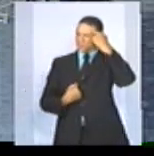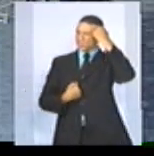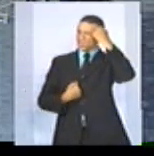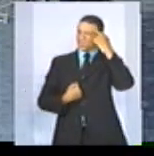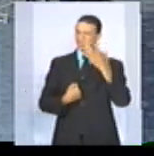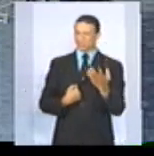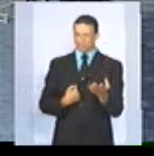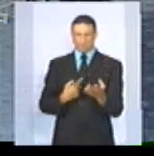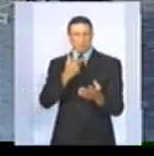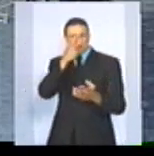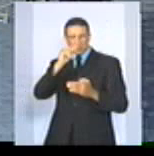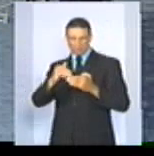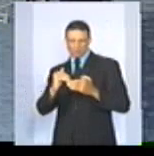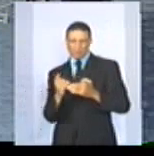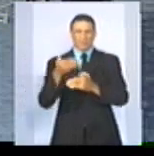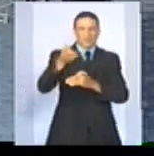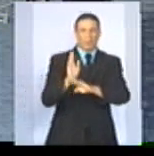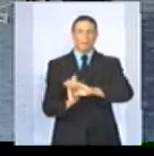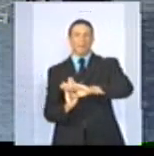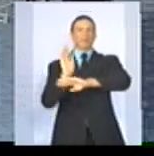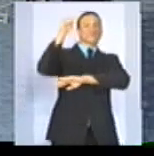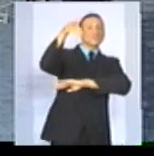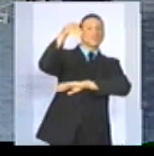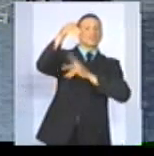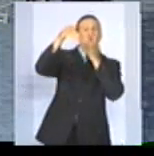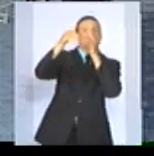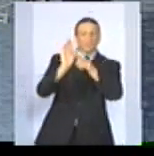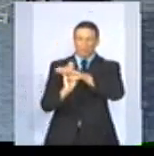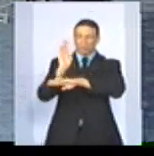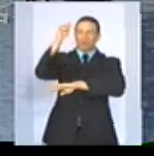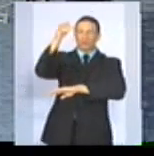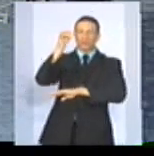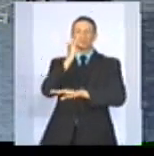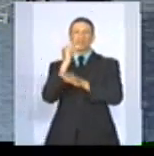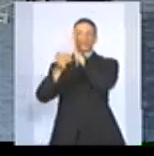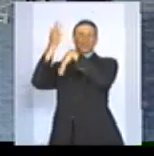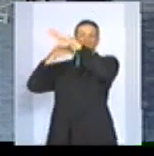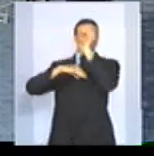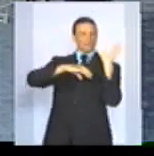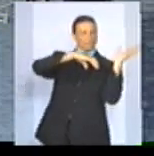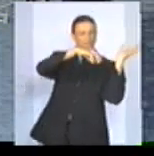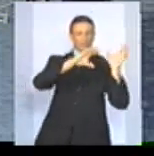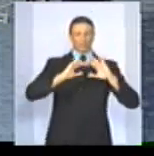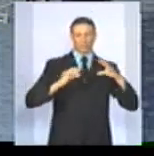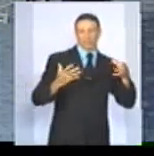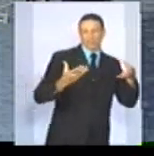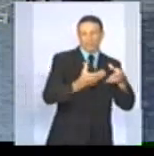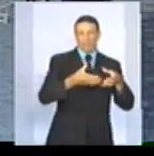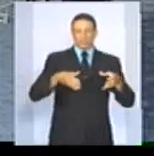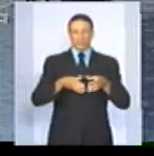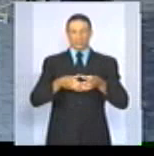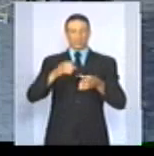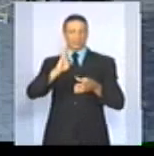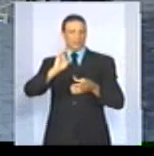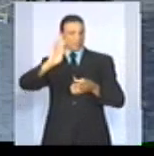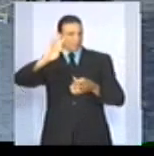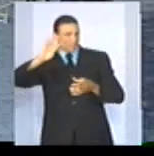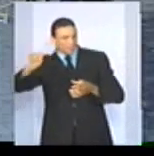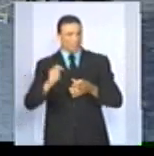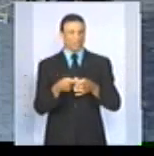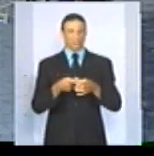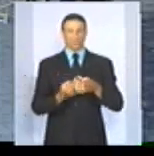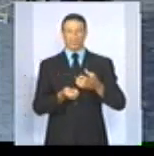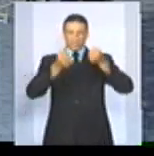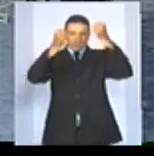tivesse avançado e parece alguma de alguma forma avançou que num dos congressos da bta o congresso foi aberto por um dos representantes